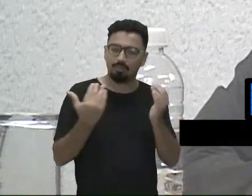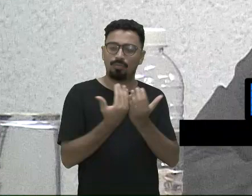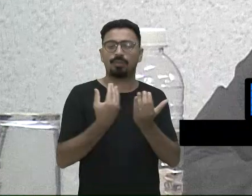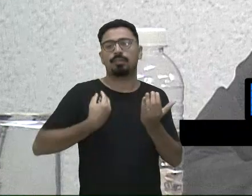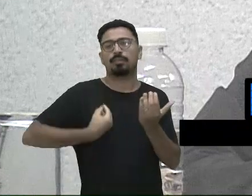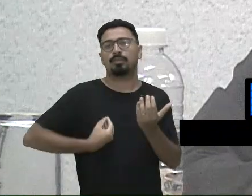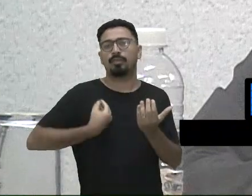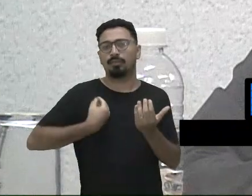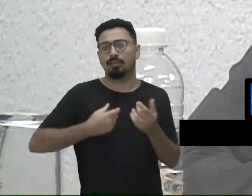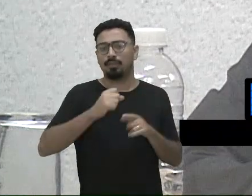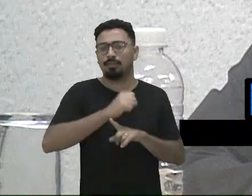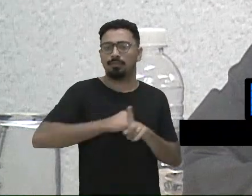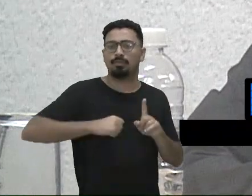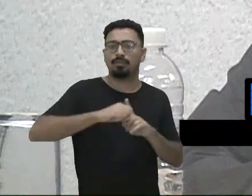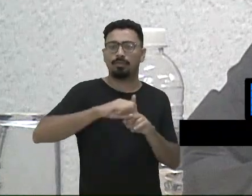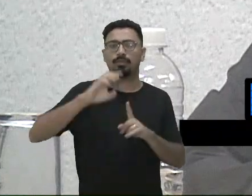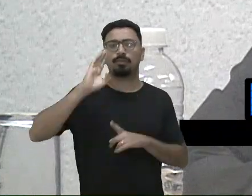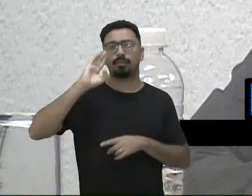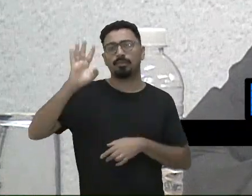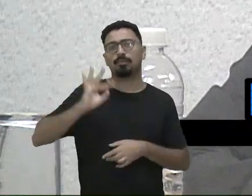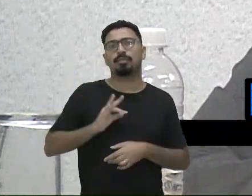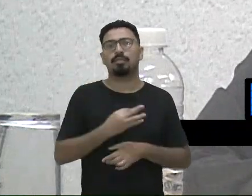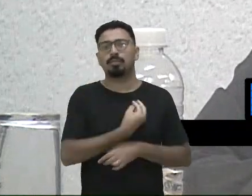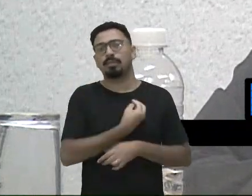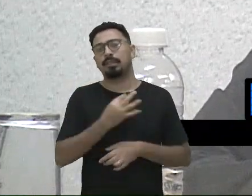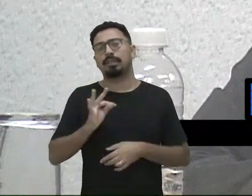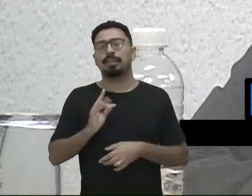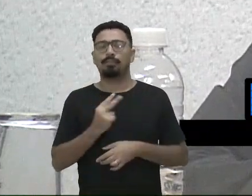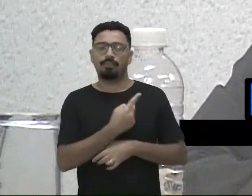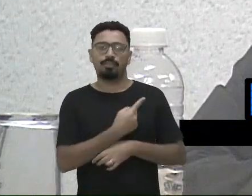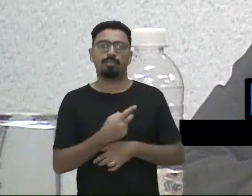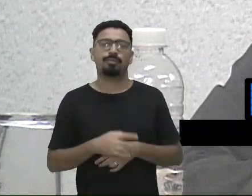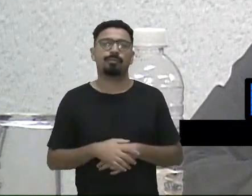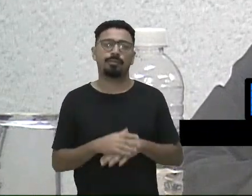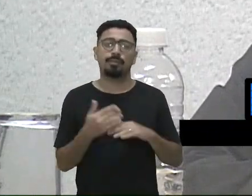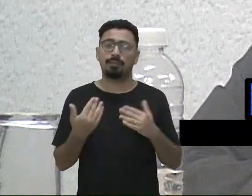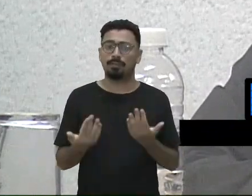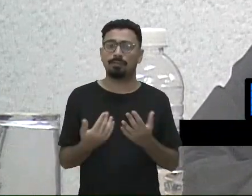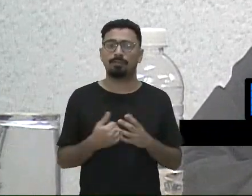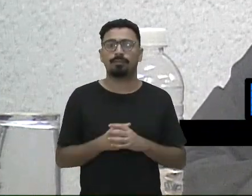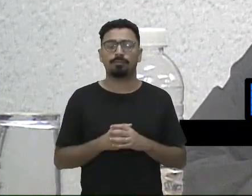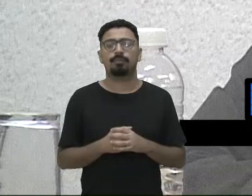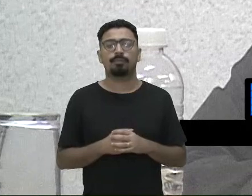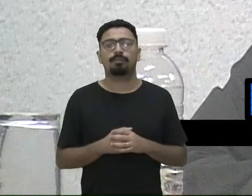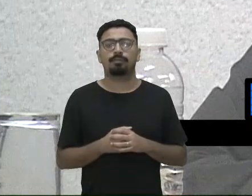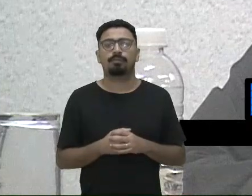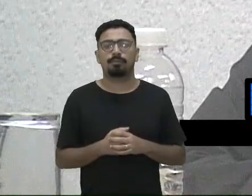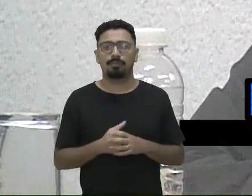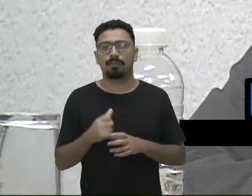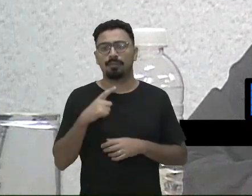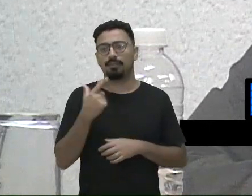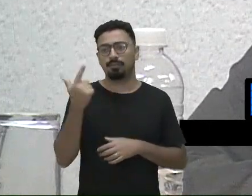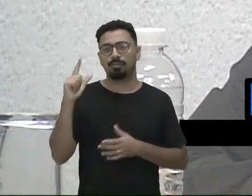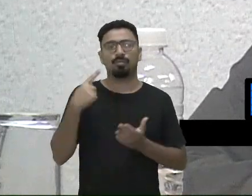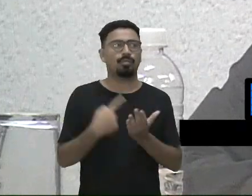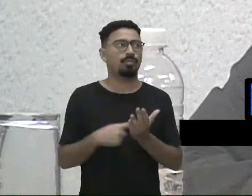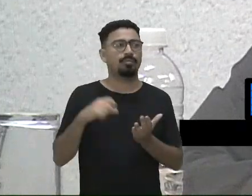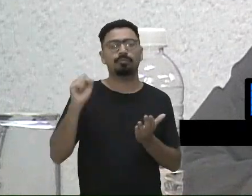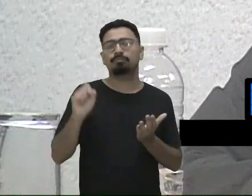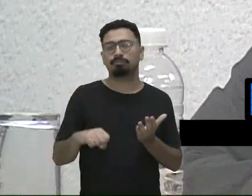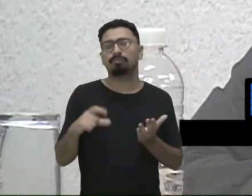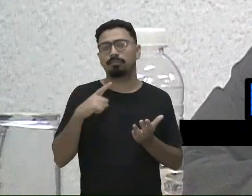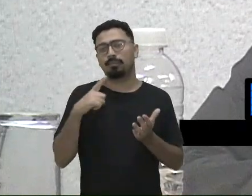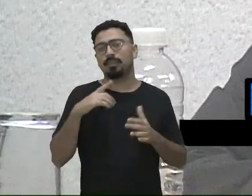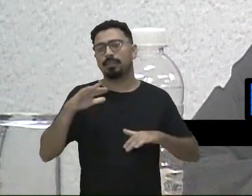sociedade, principalmente a população trans e travesti. É claro que existem outros compromissos, nem